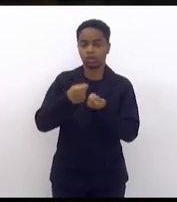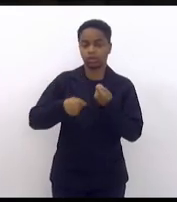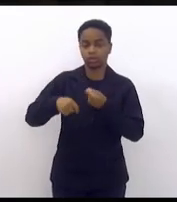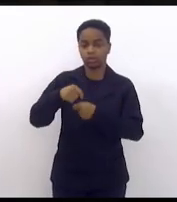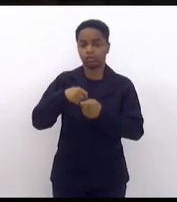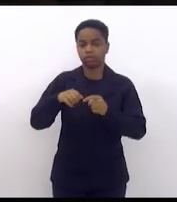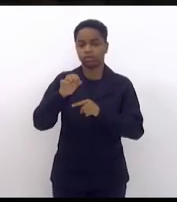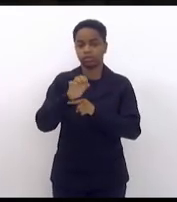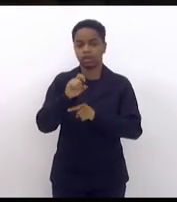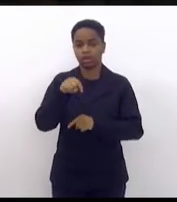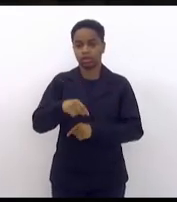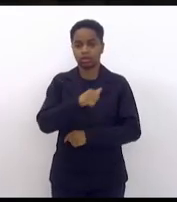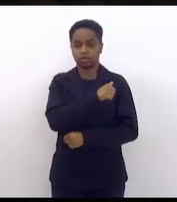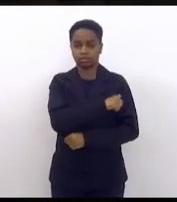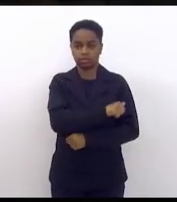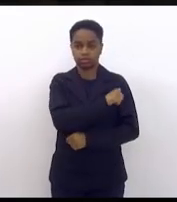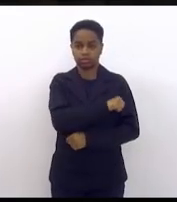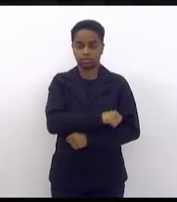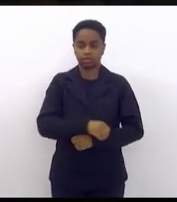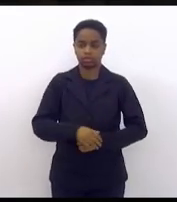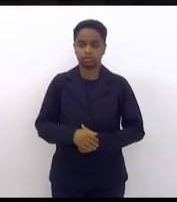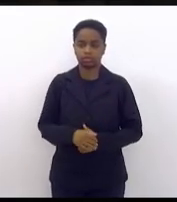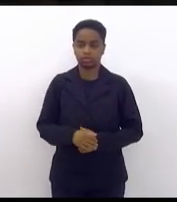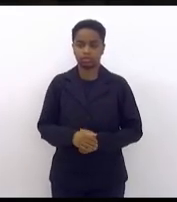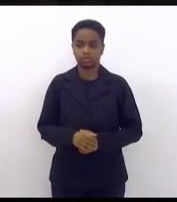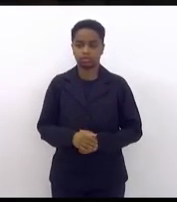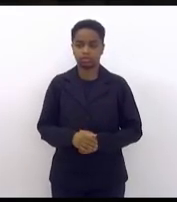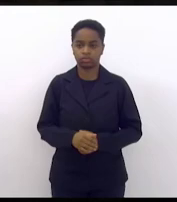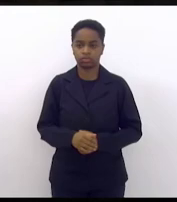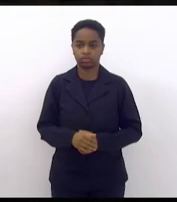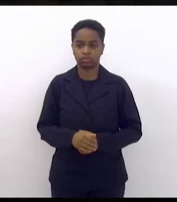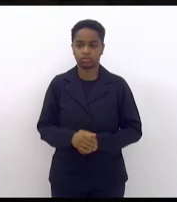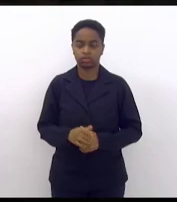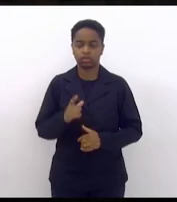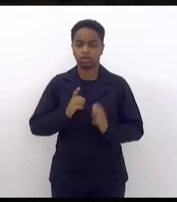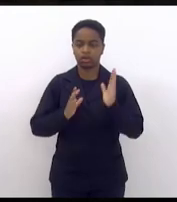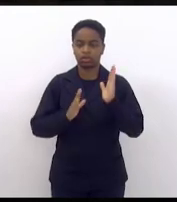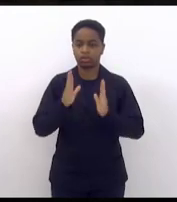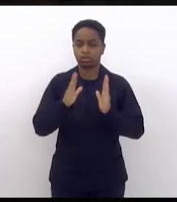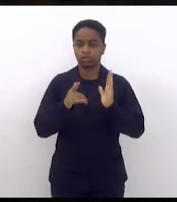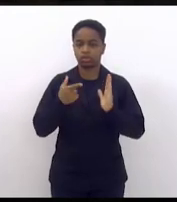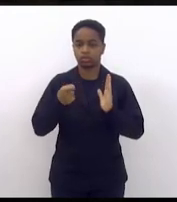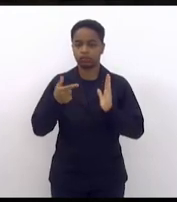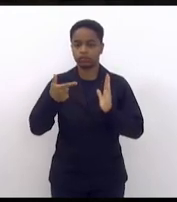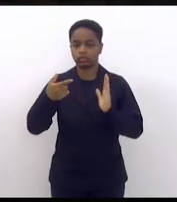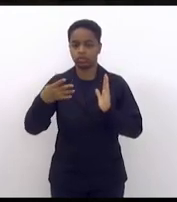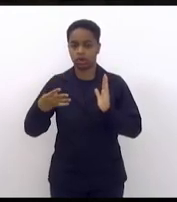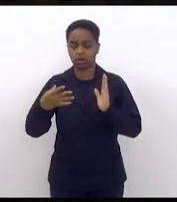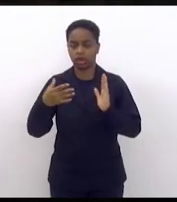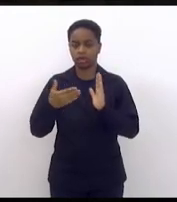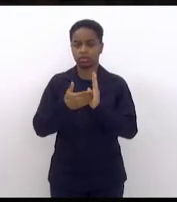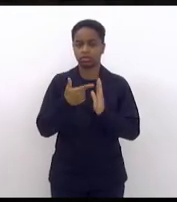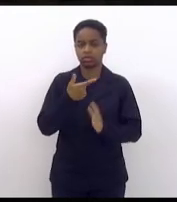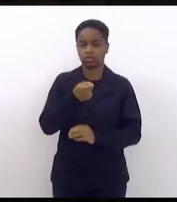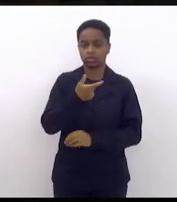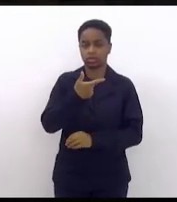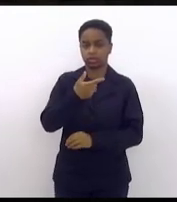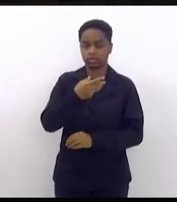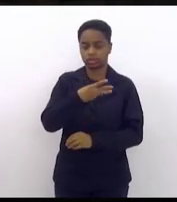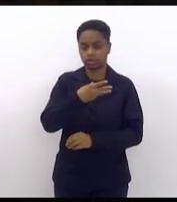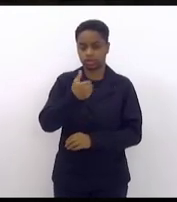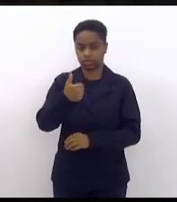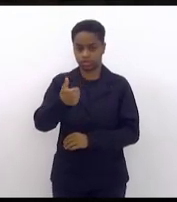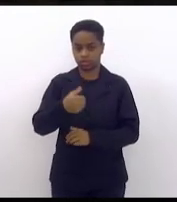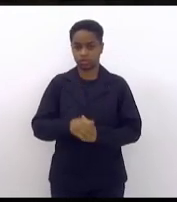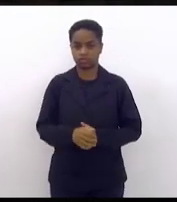de Janeiro, para que compreende o período de 2024 até 2031.